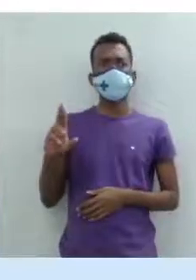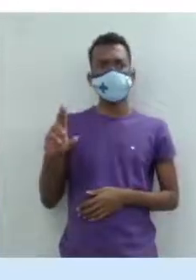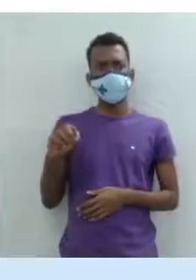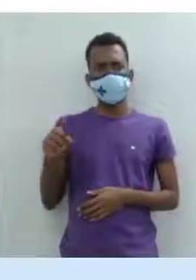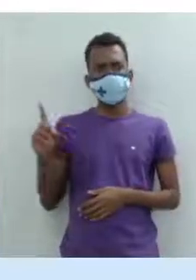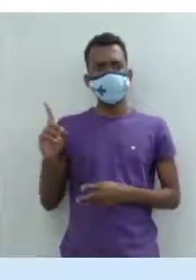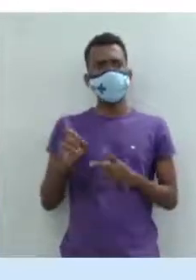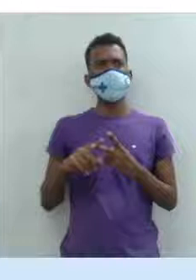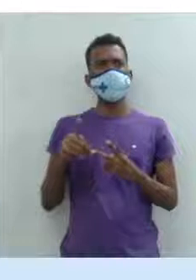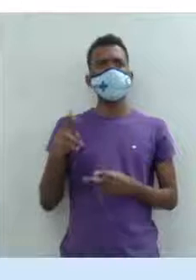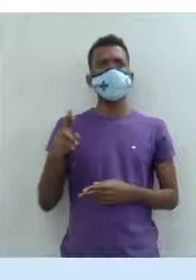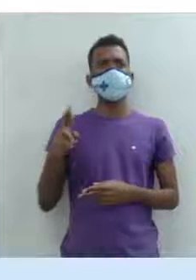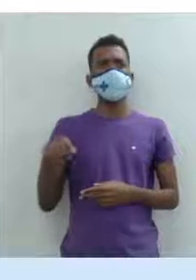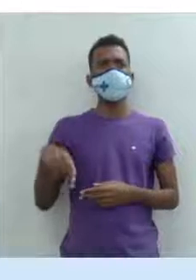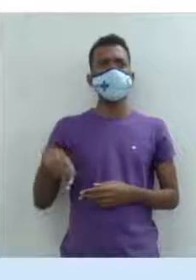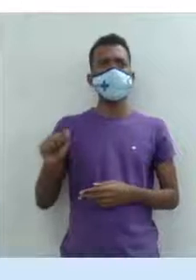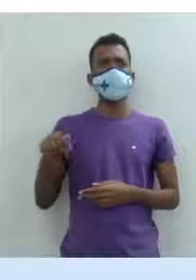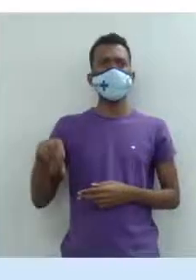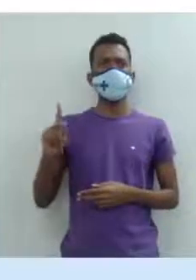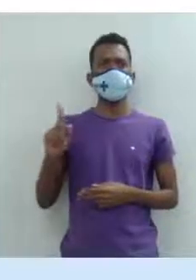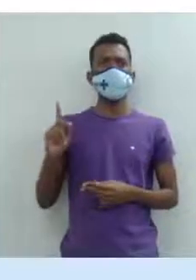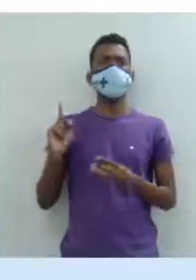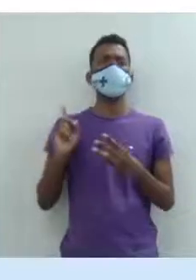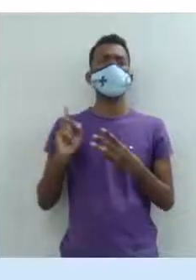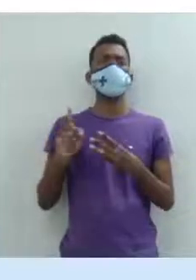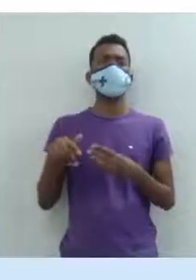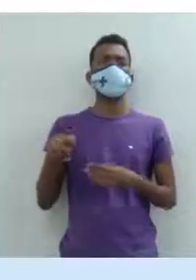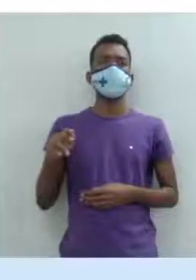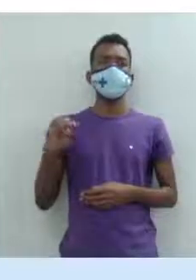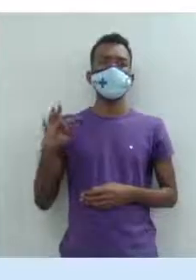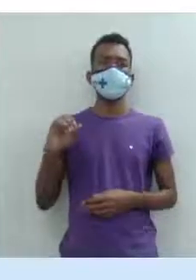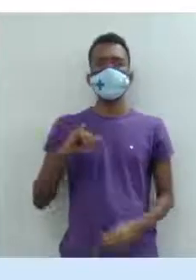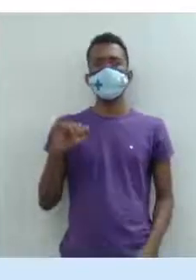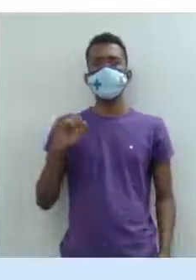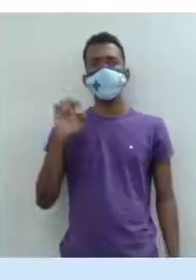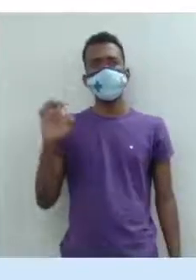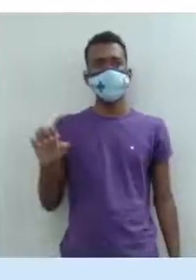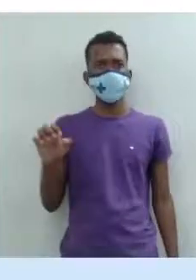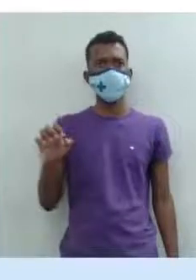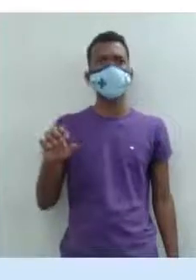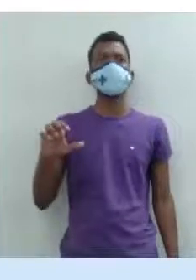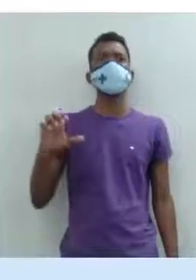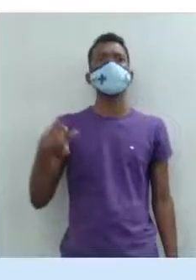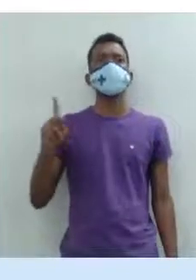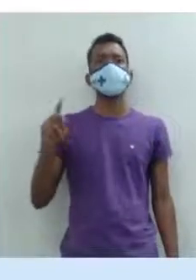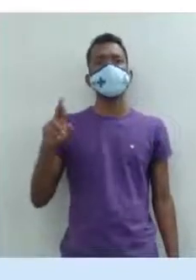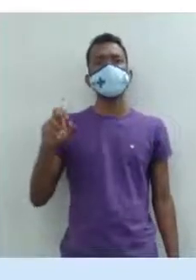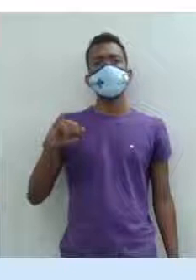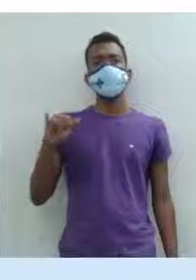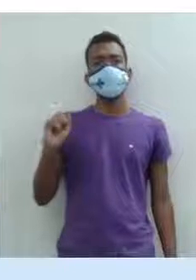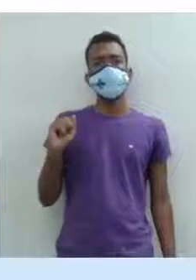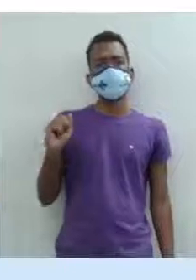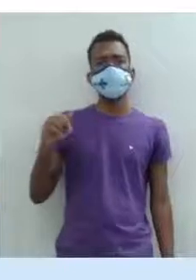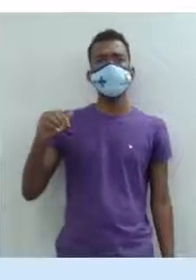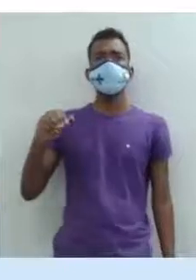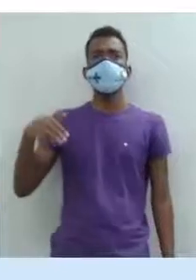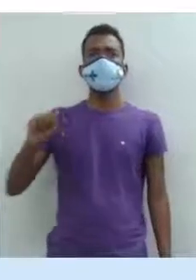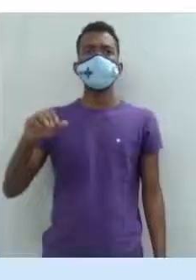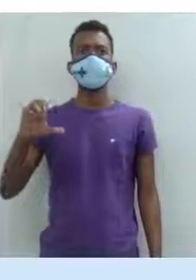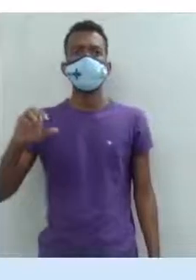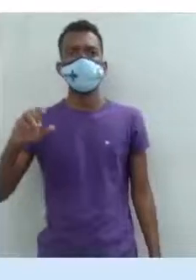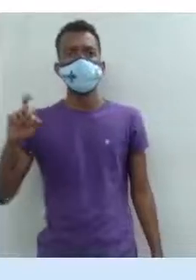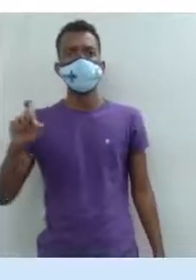O krenak, o gatô, né? O G, o carajá, né? Isso, o